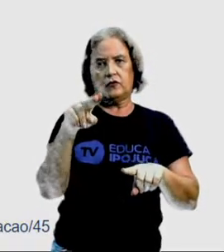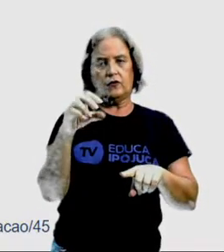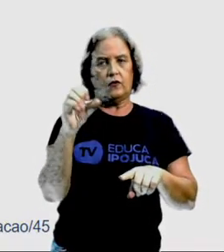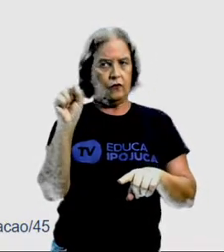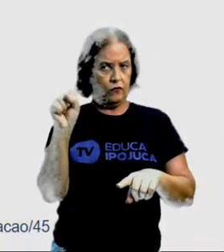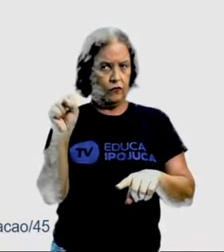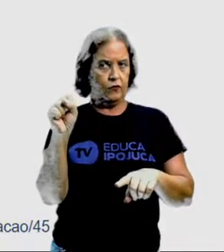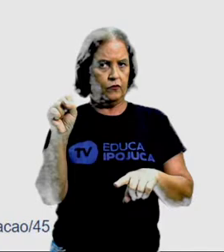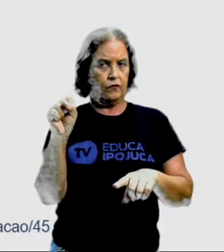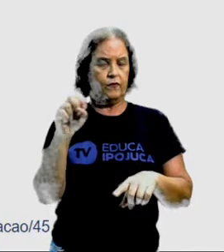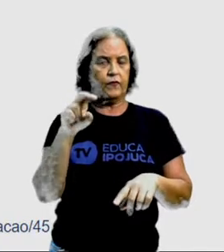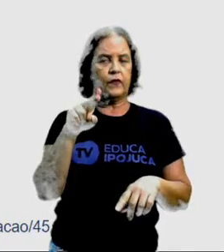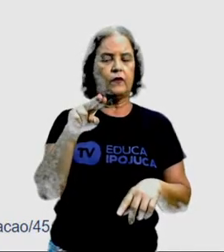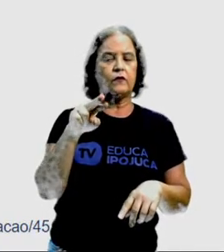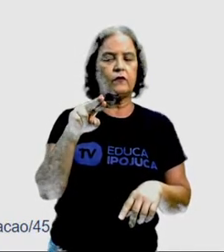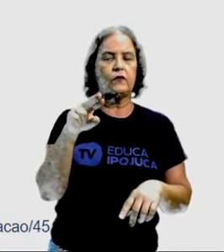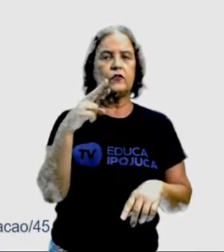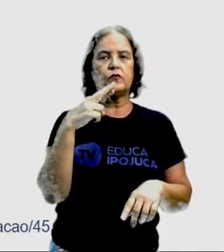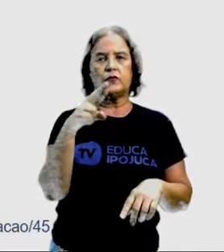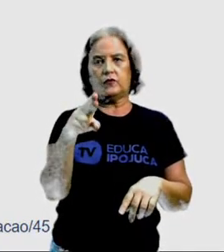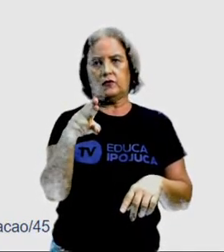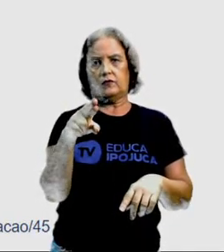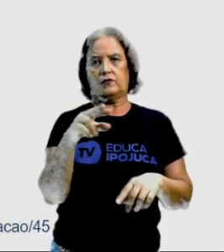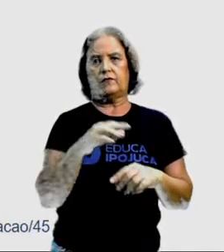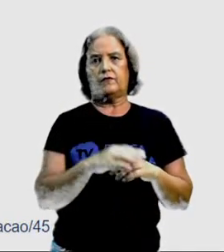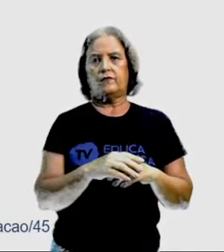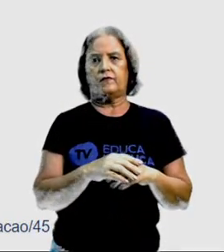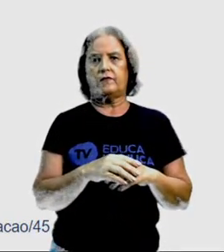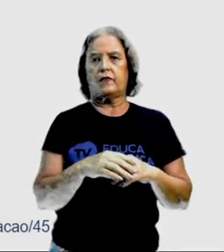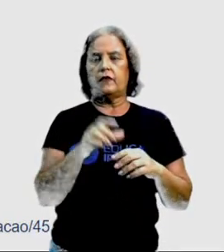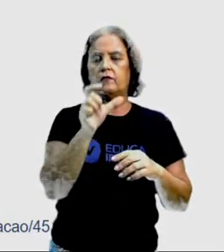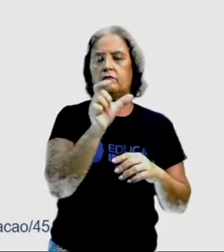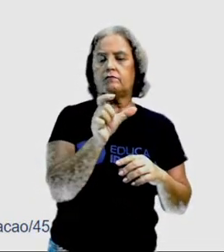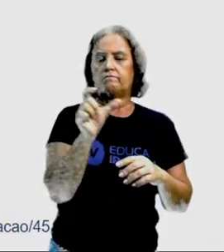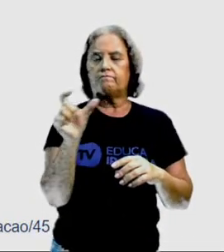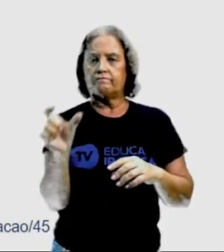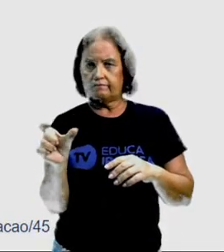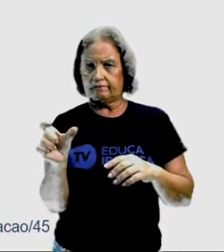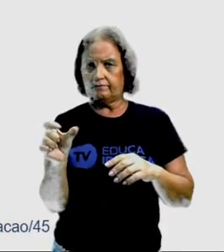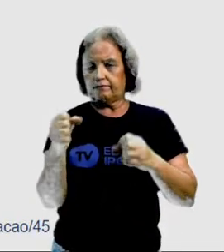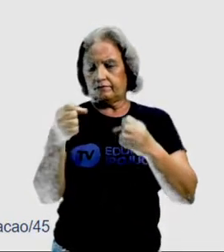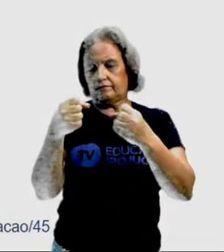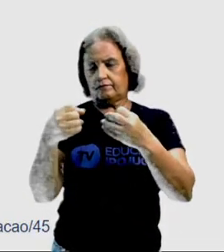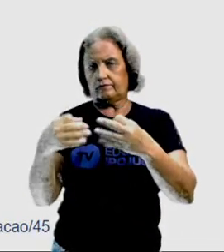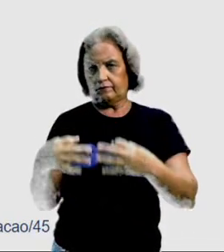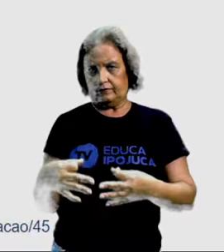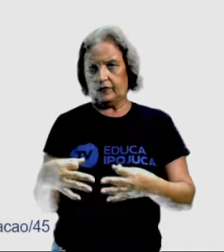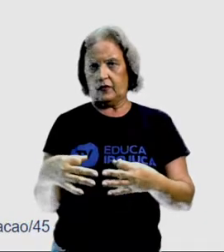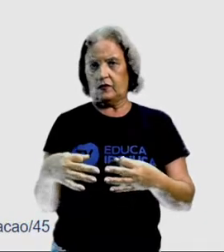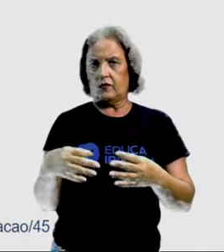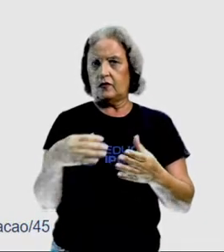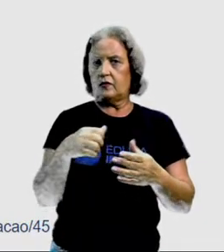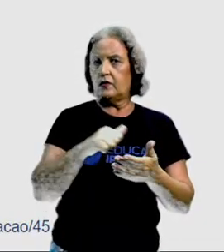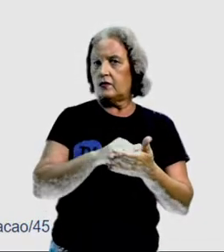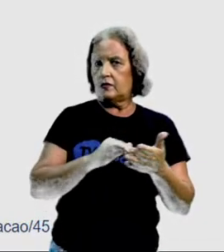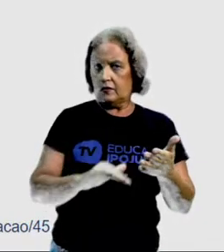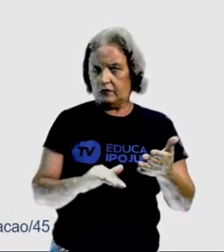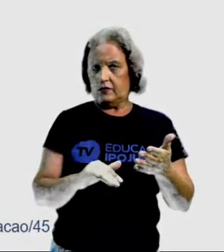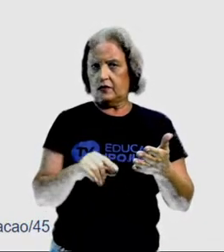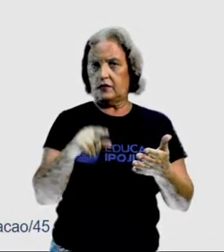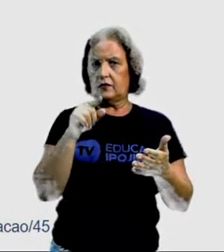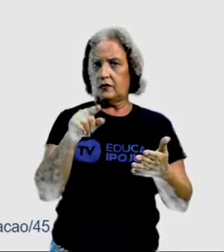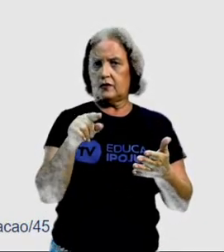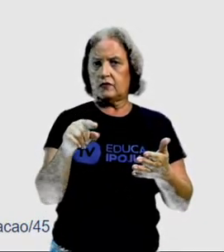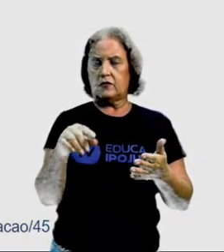e o total será o mesmo resultado. Então, a fragmentação dessa explanação aqui, desse conteúdo do exercício, eu peço para que